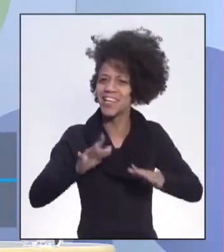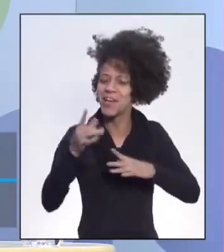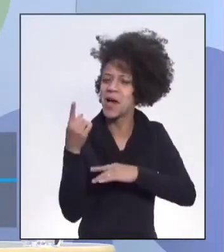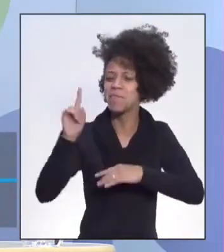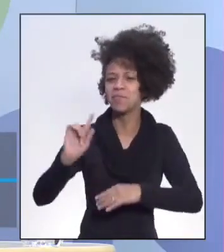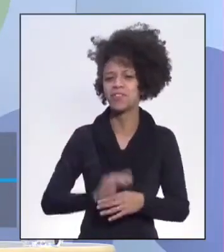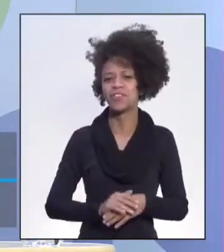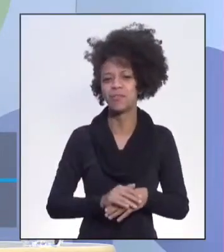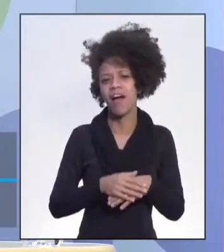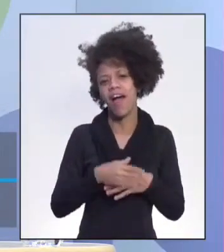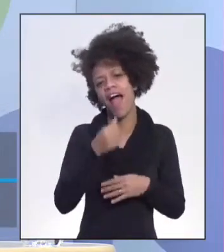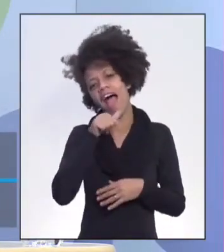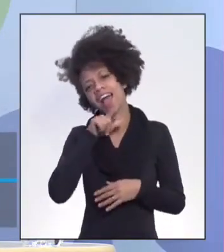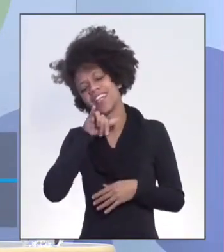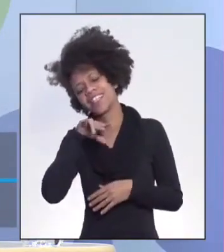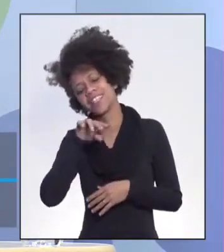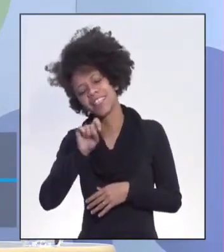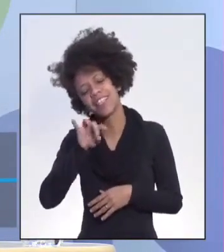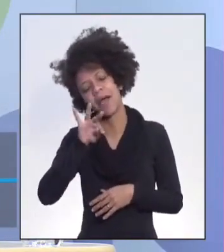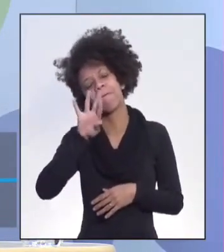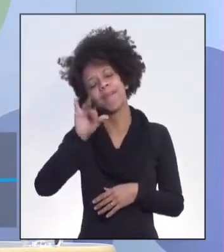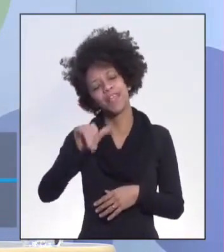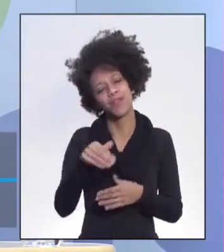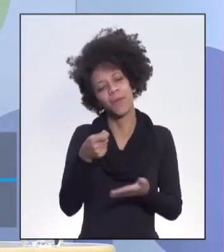alistamento, né? O alistamento obrigatório.